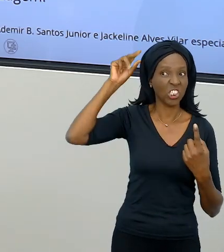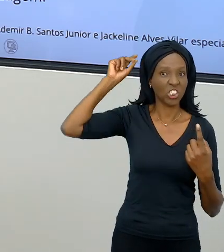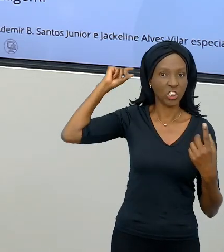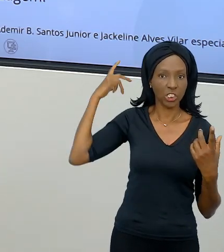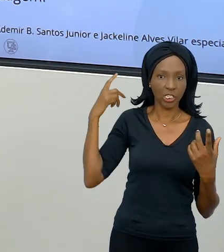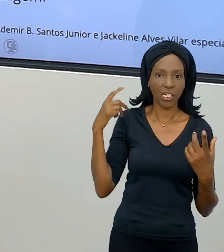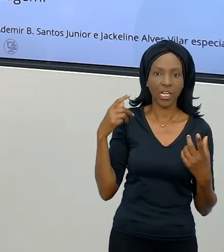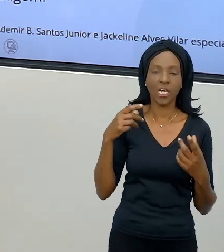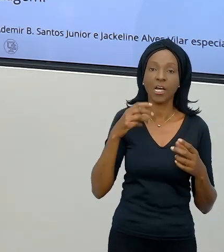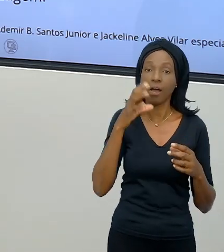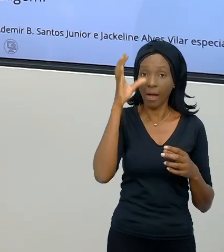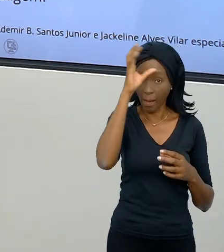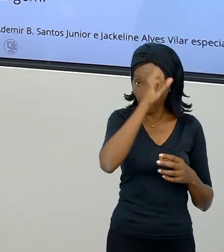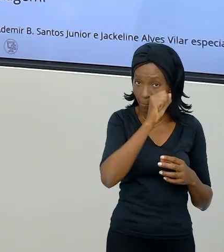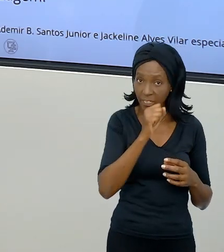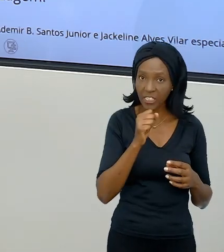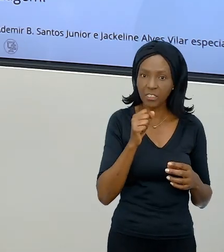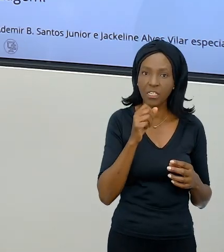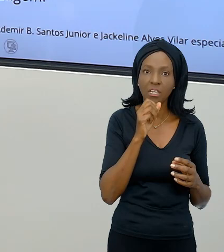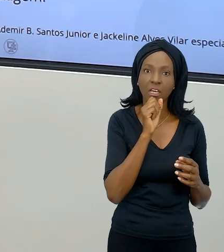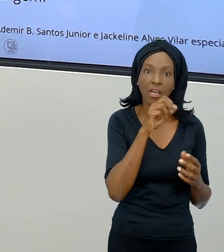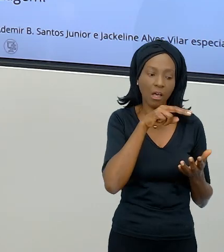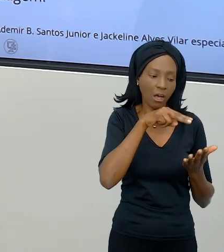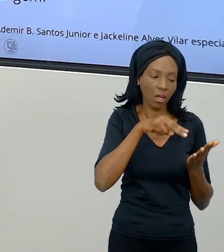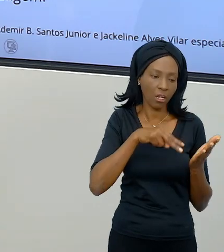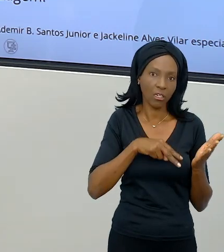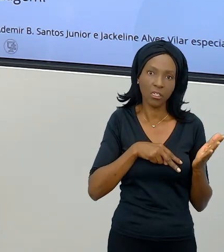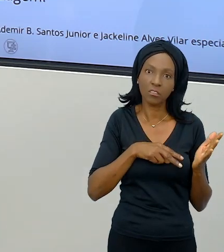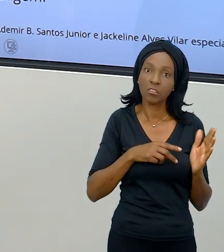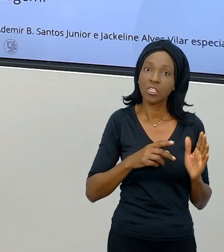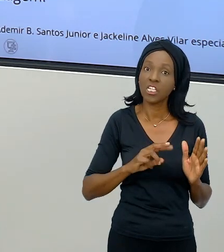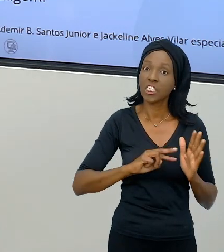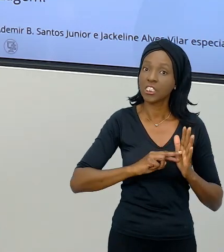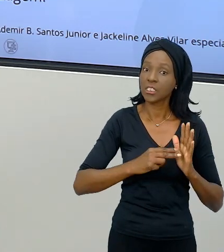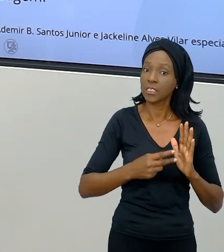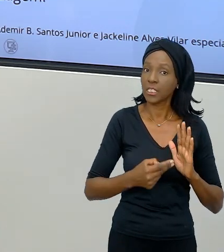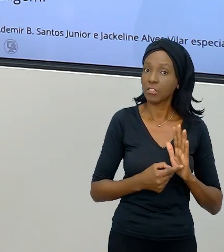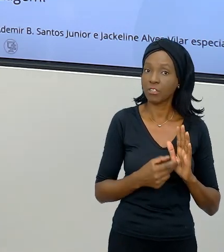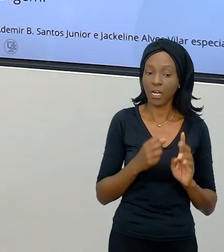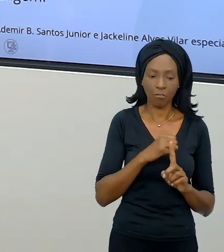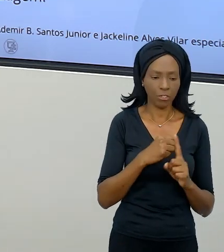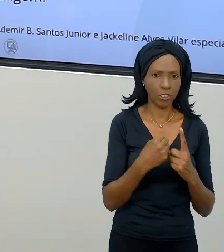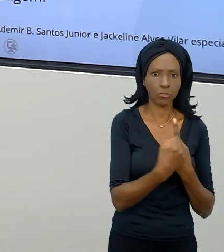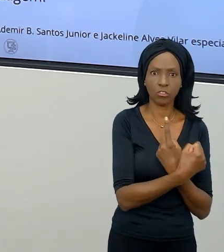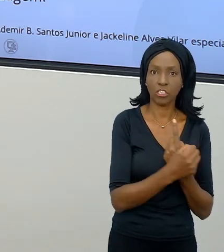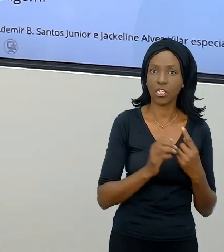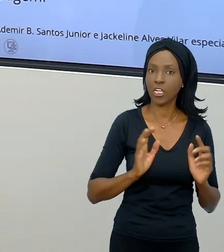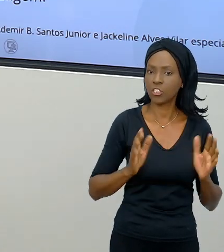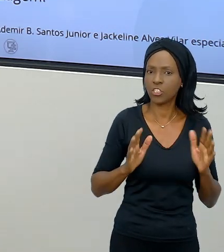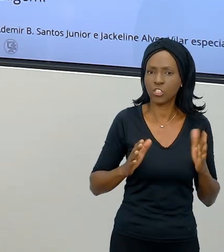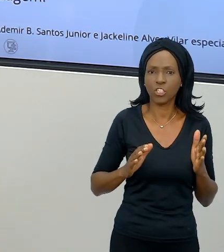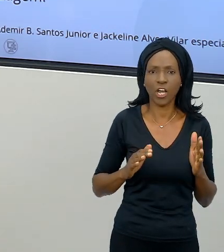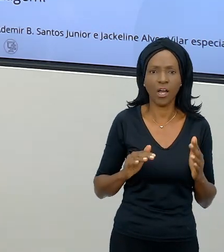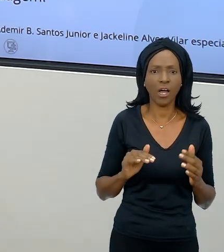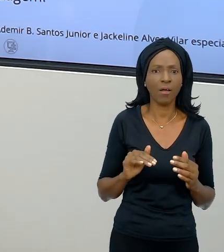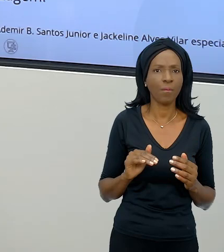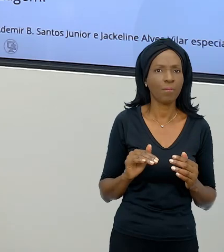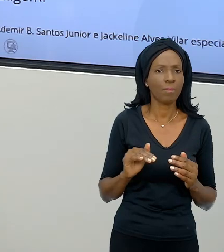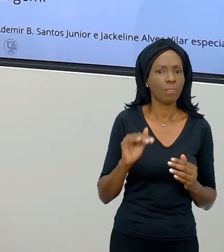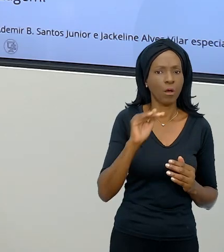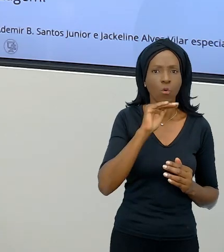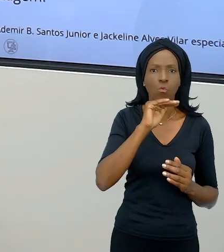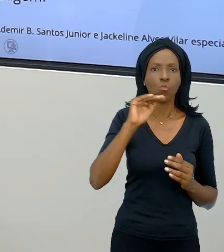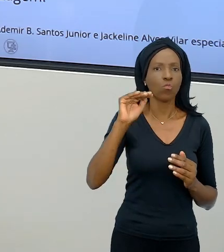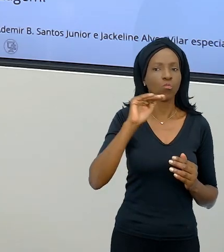alfabetizado, né, significava, já numa escala social, estar em determinada camada